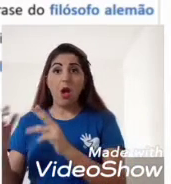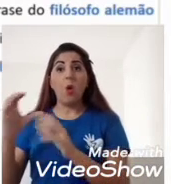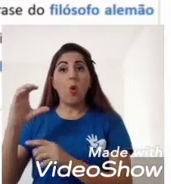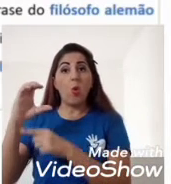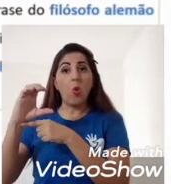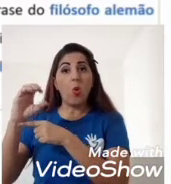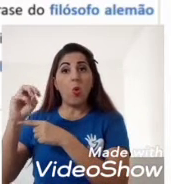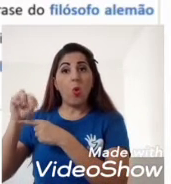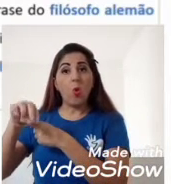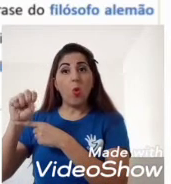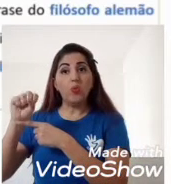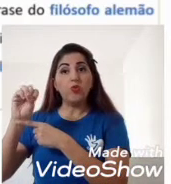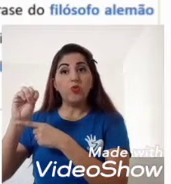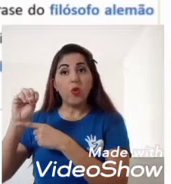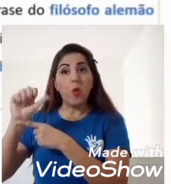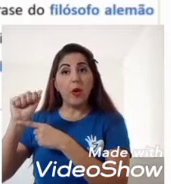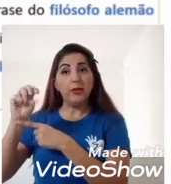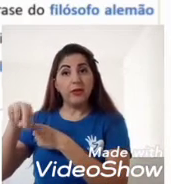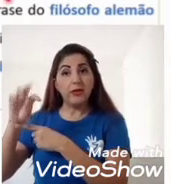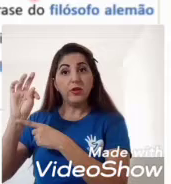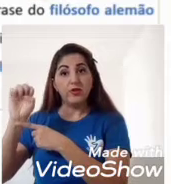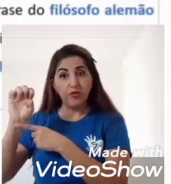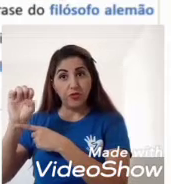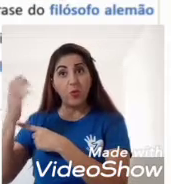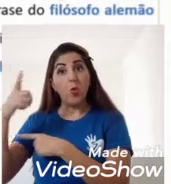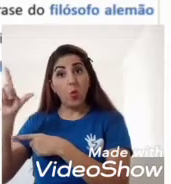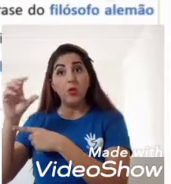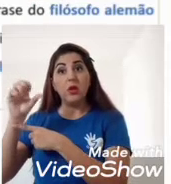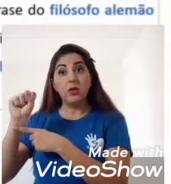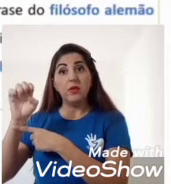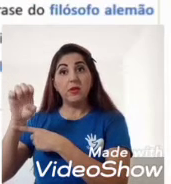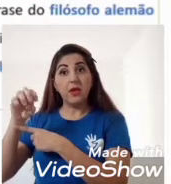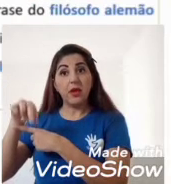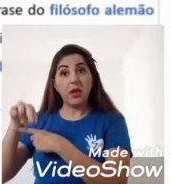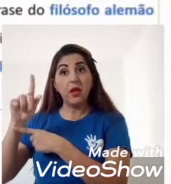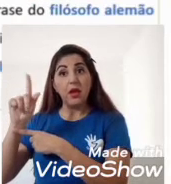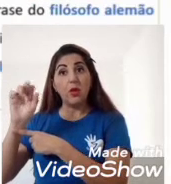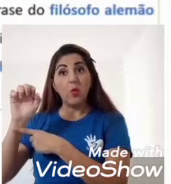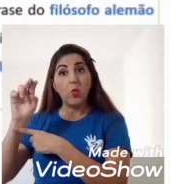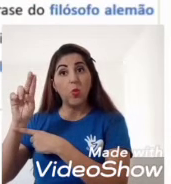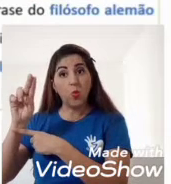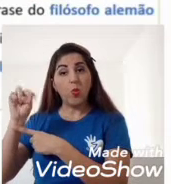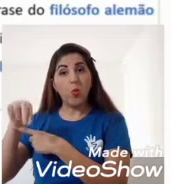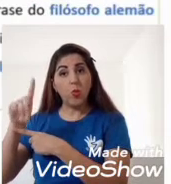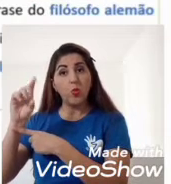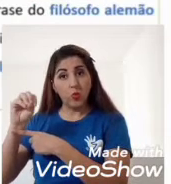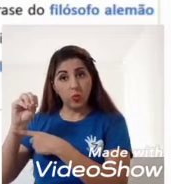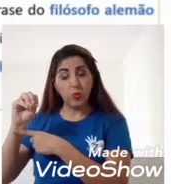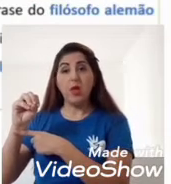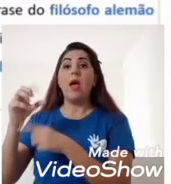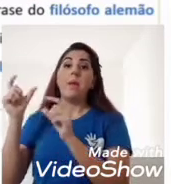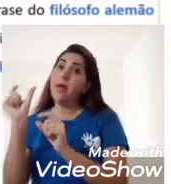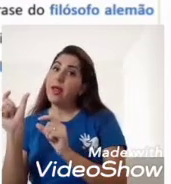conforme, consoante, segundo, tá? Incluir não é só trazer para perto, mas